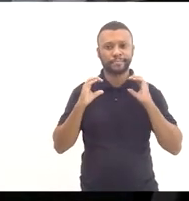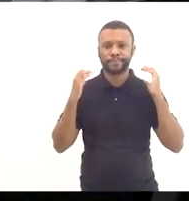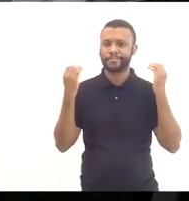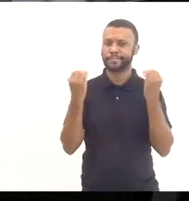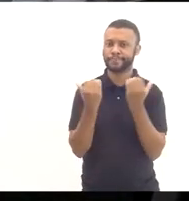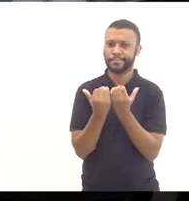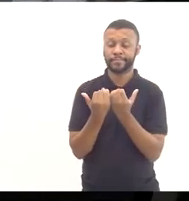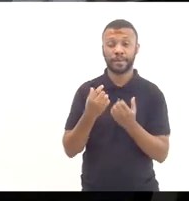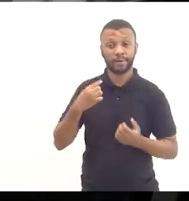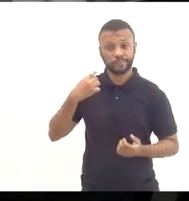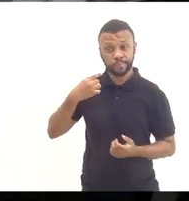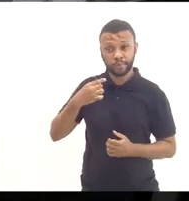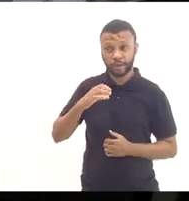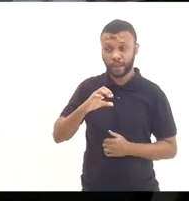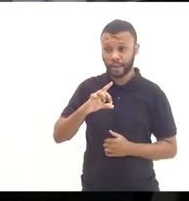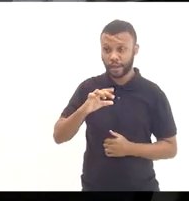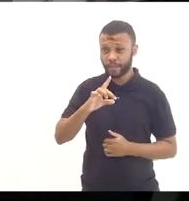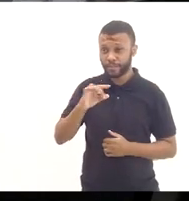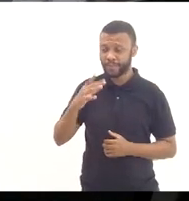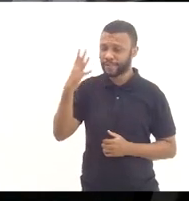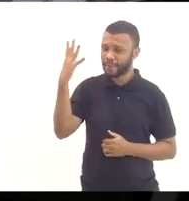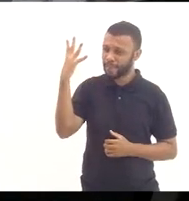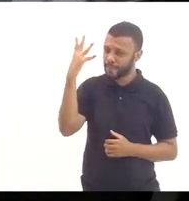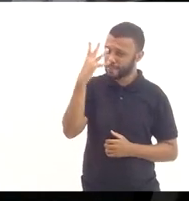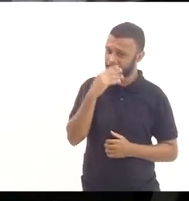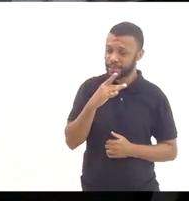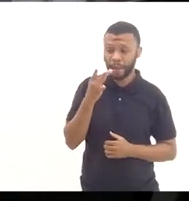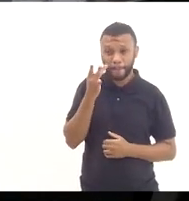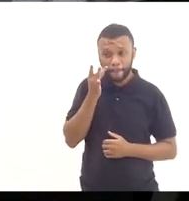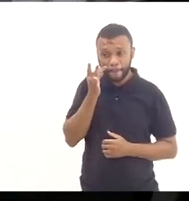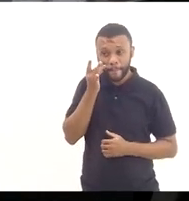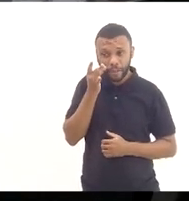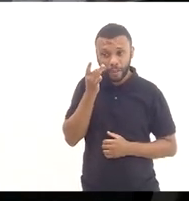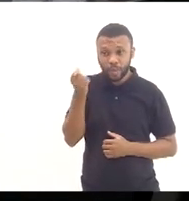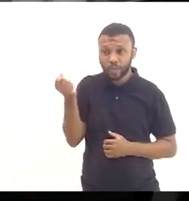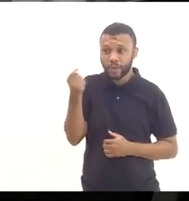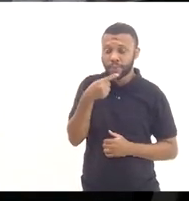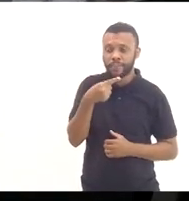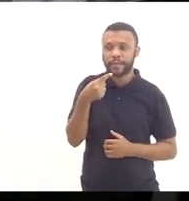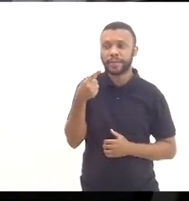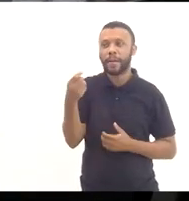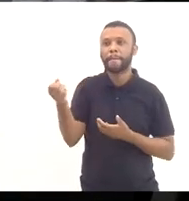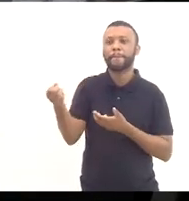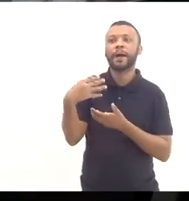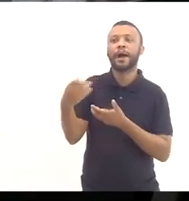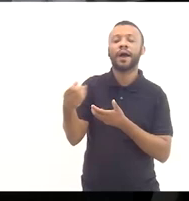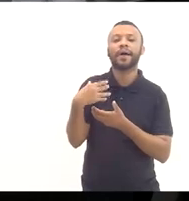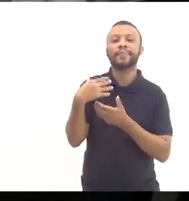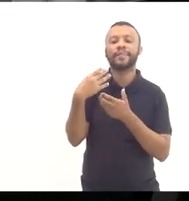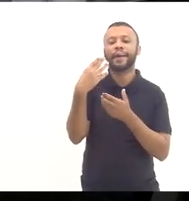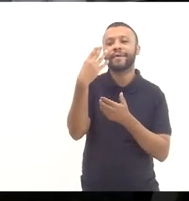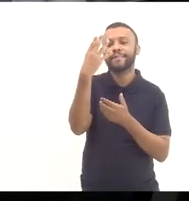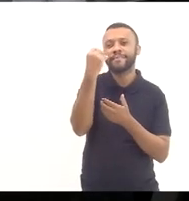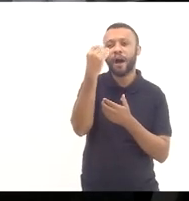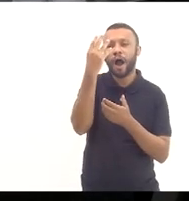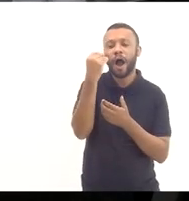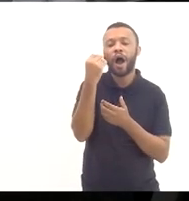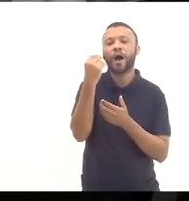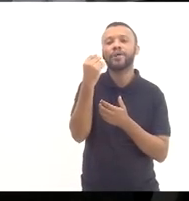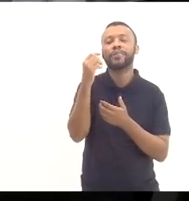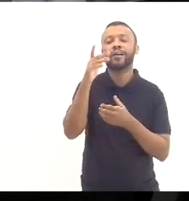Cláudia que você é muito mais bonita pessoalmente do que é quando você manda votos para o nosso Miss Brasil